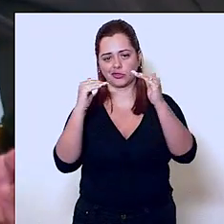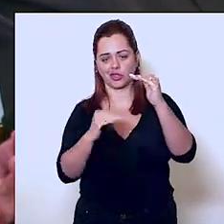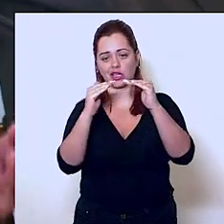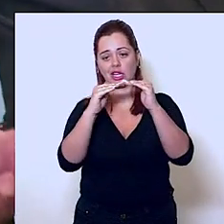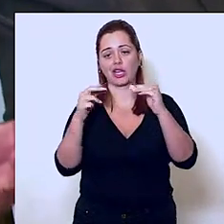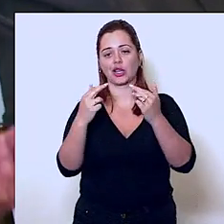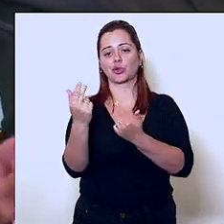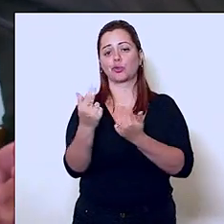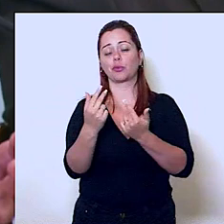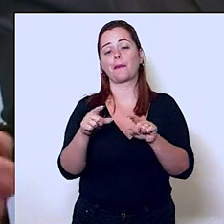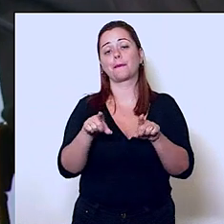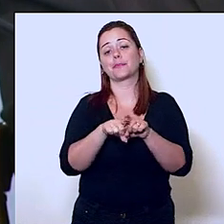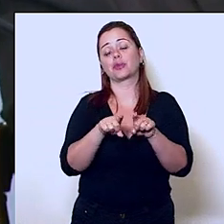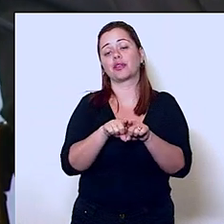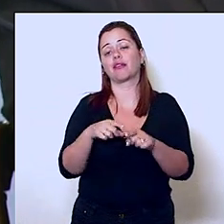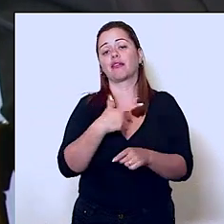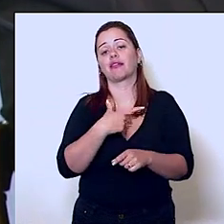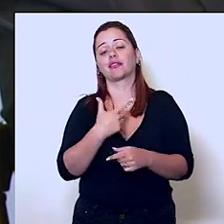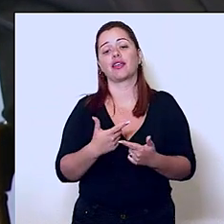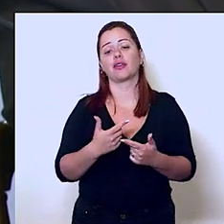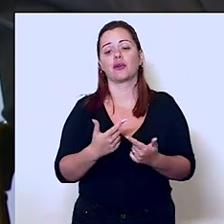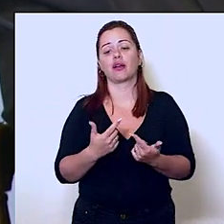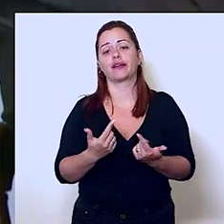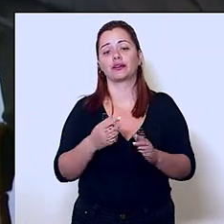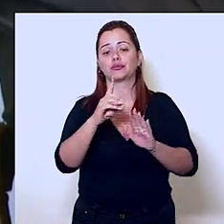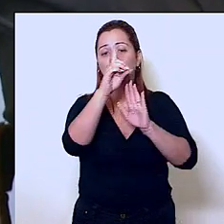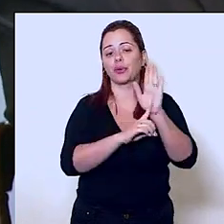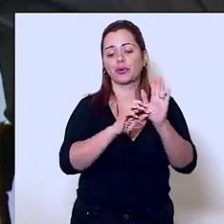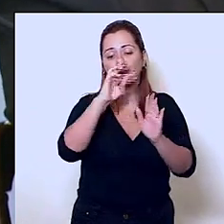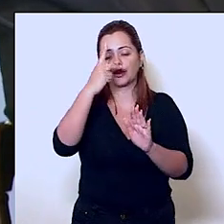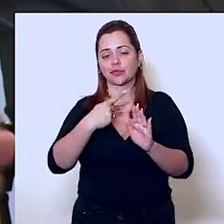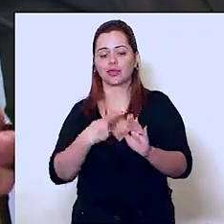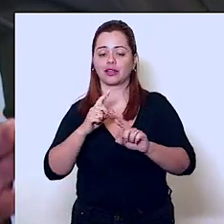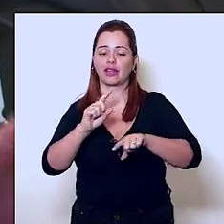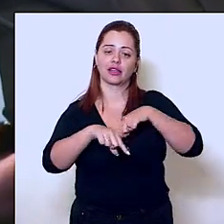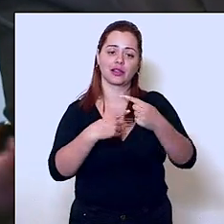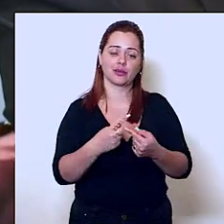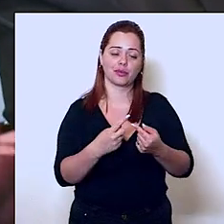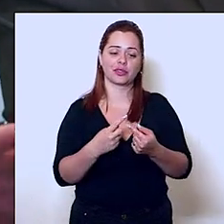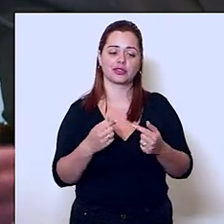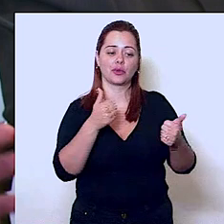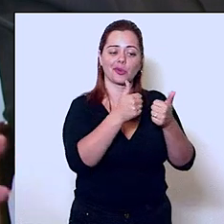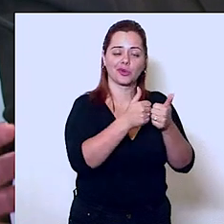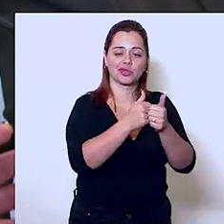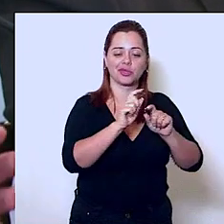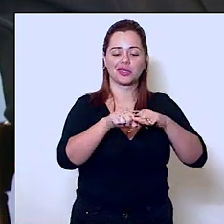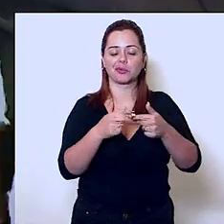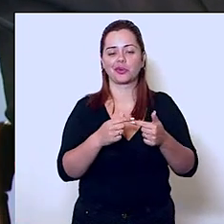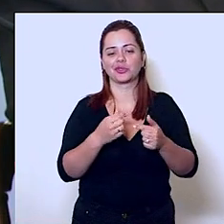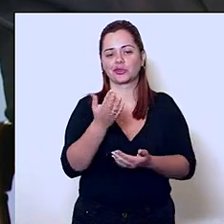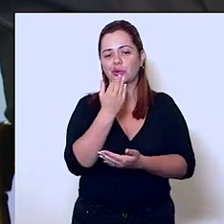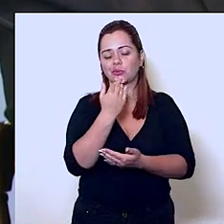essa riqueza de depoimentos pessoais, e segundo, porque nós nos aproximamos da hora do almoço, que é sempre muito perigoso. Então, eu vou procurar ser breve,